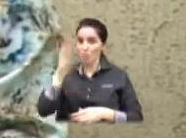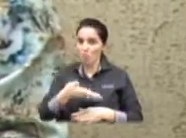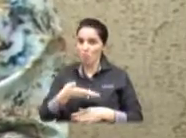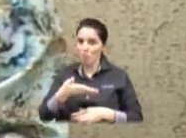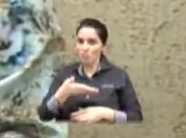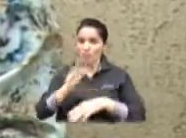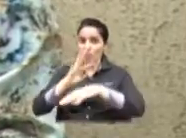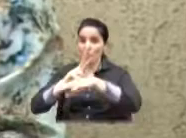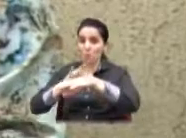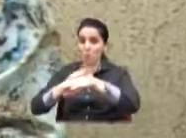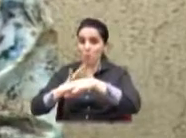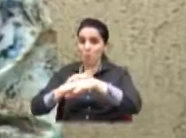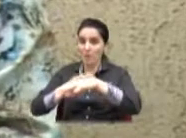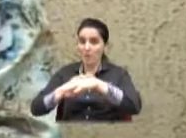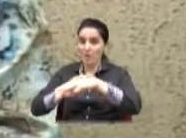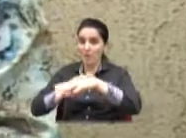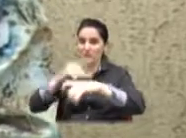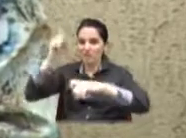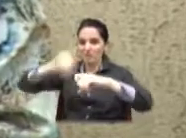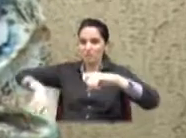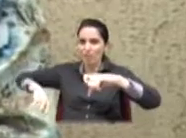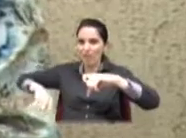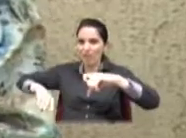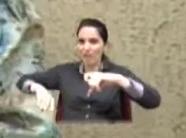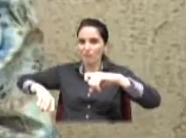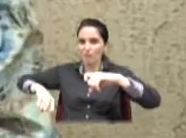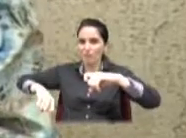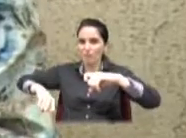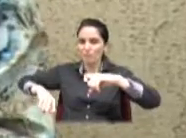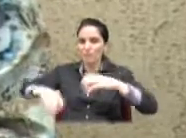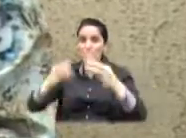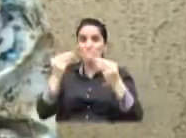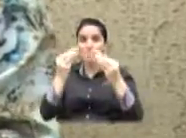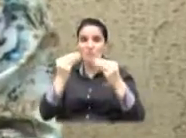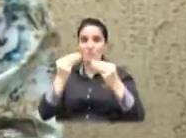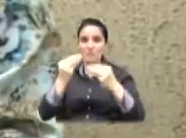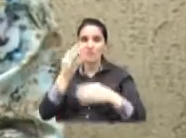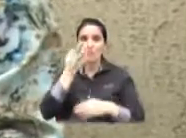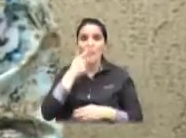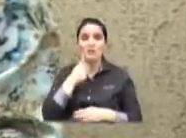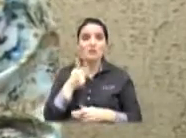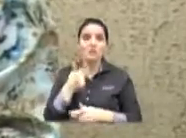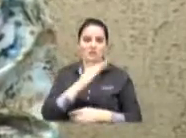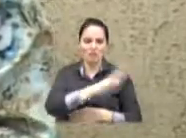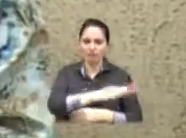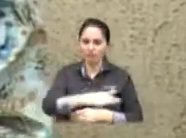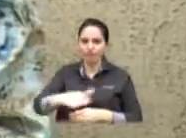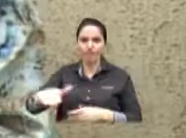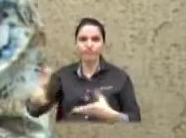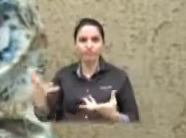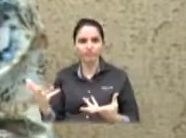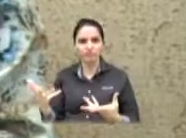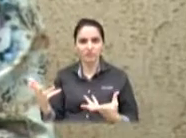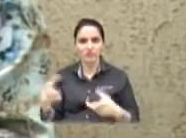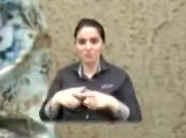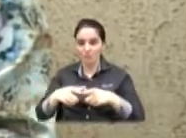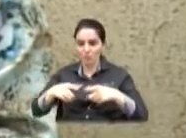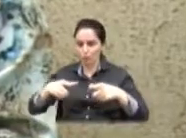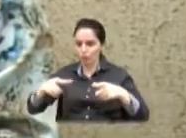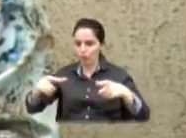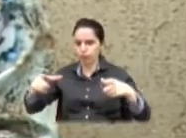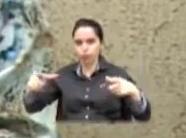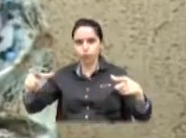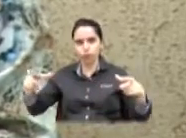crianças é bem crianças não chegamos a adolescente é muito alto 7 é muito alto